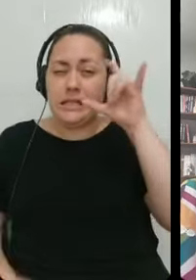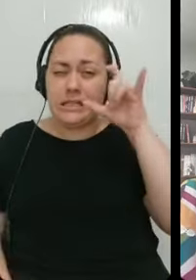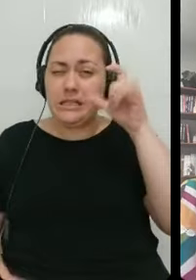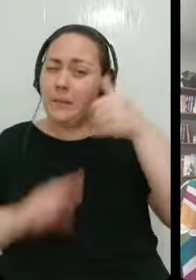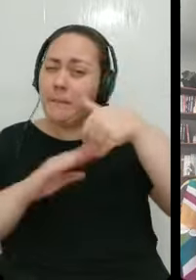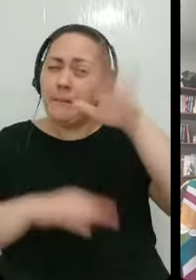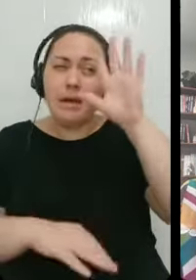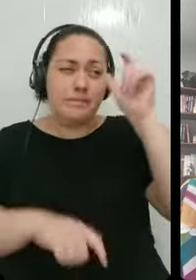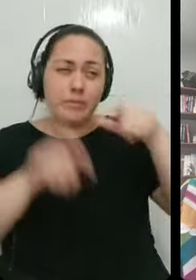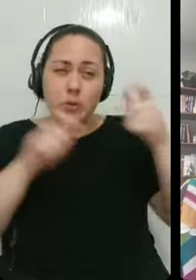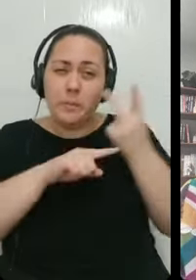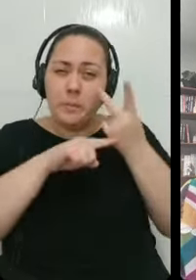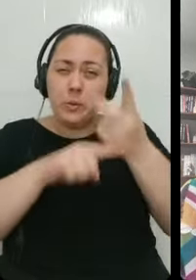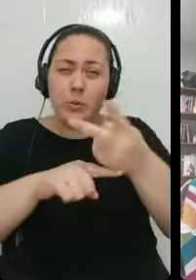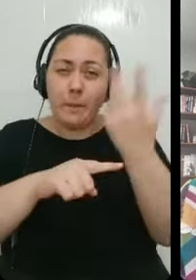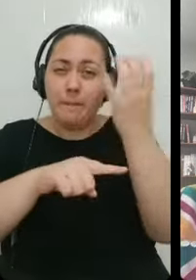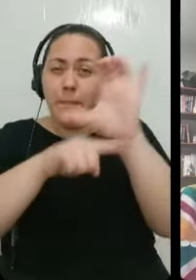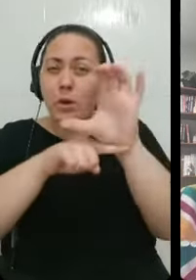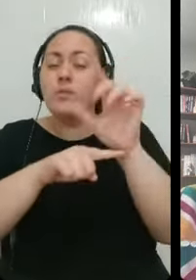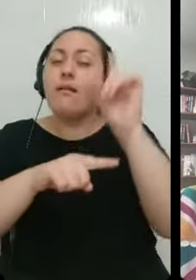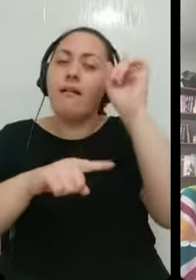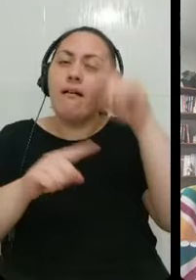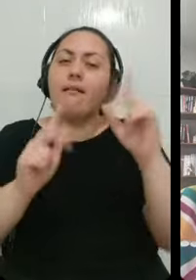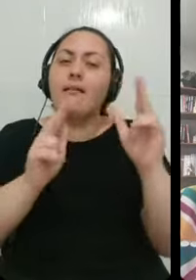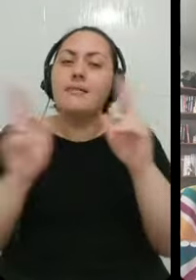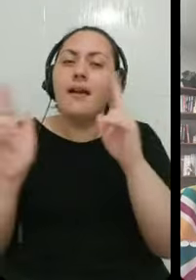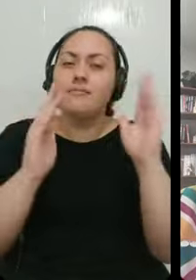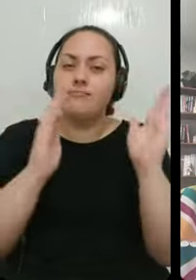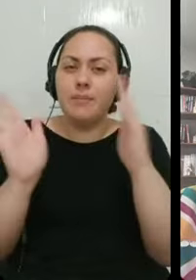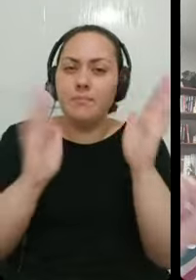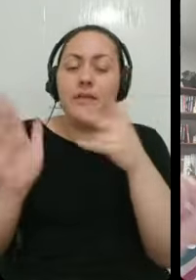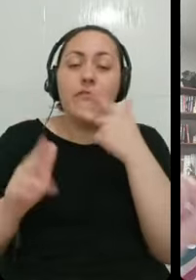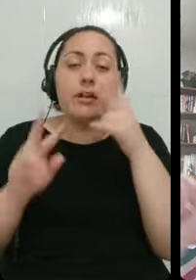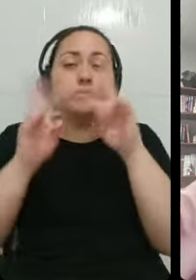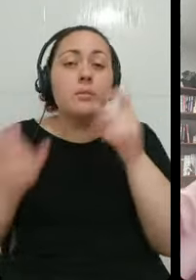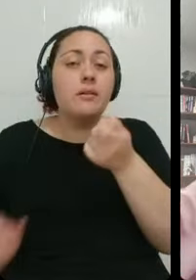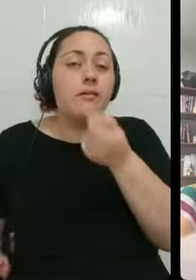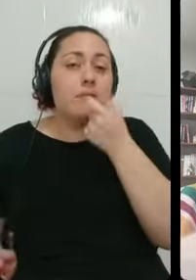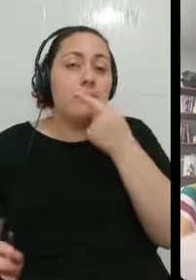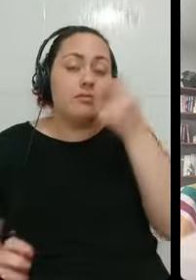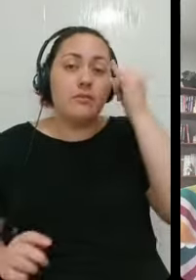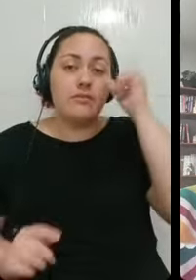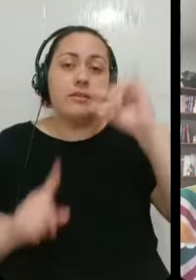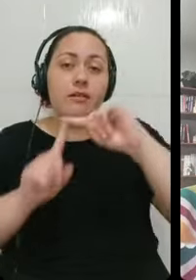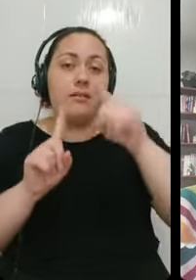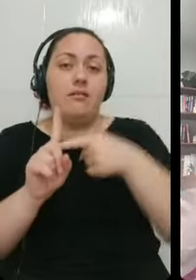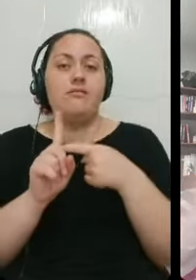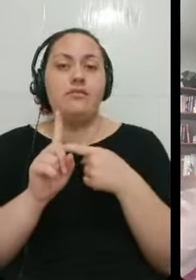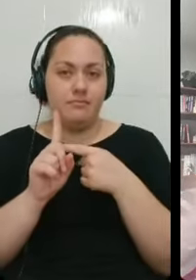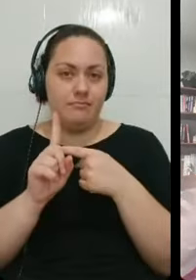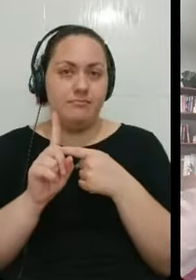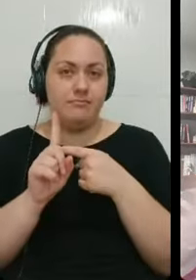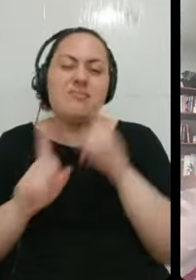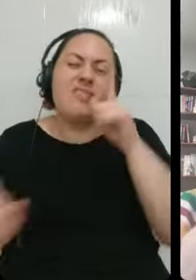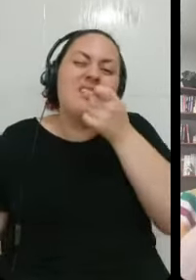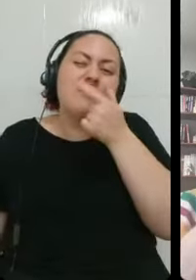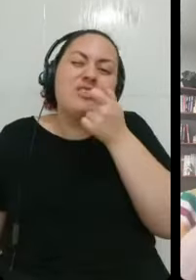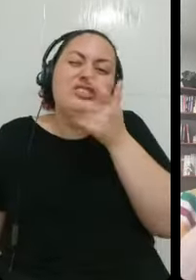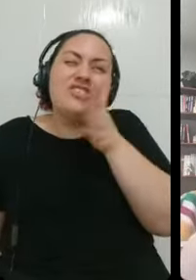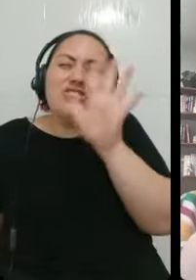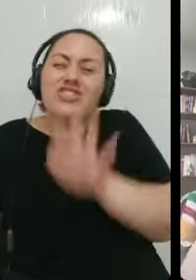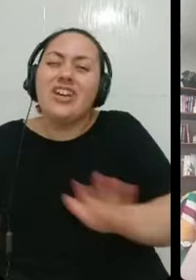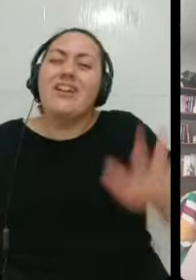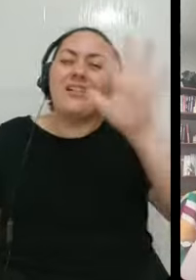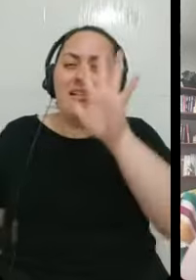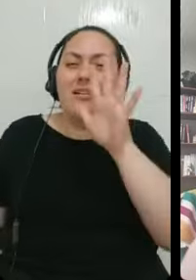busca, né, foi uma série que nós fizemos sobre contraceptivo oral, né, sobre contraceptivos de modo geral. Então, as pessoas